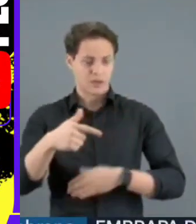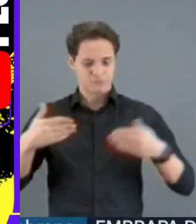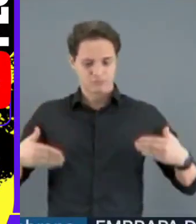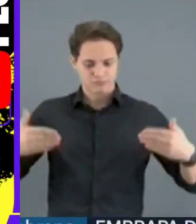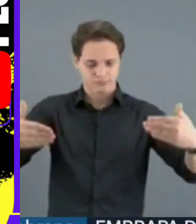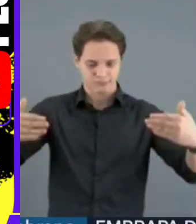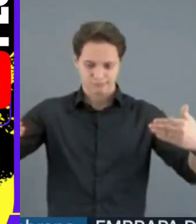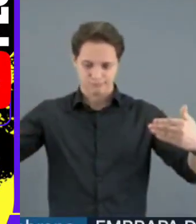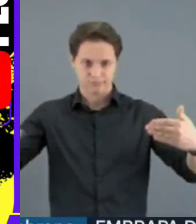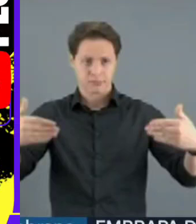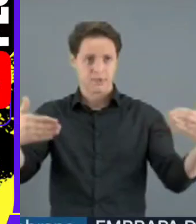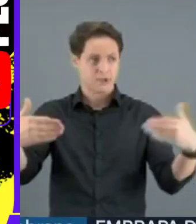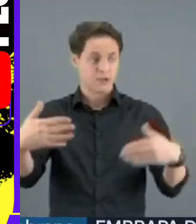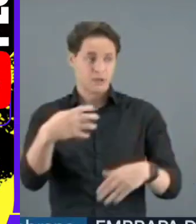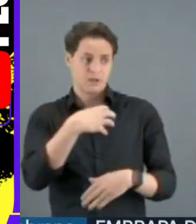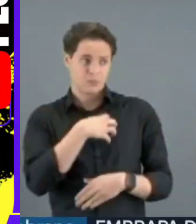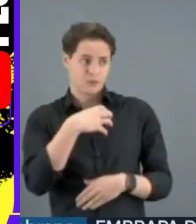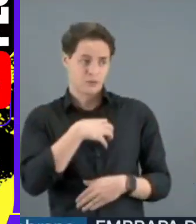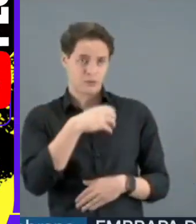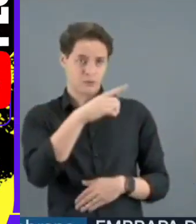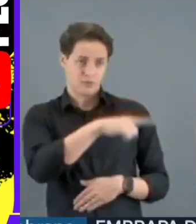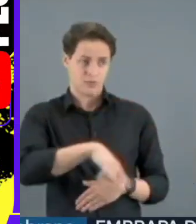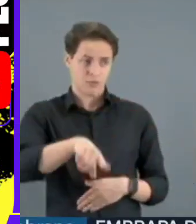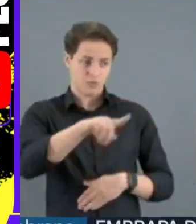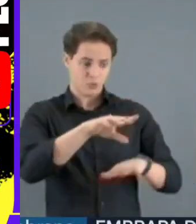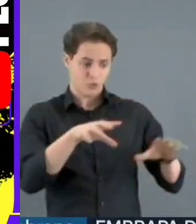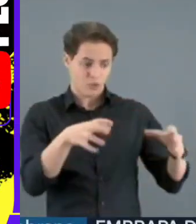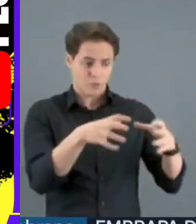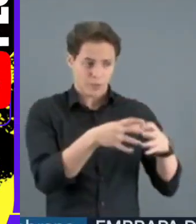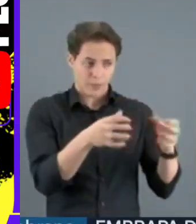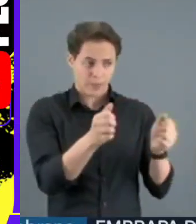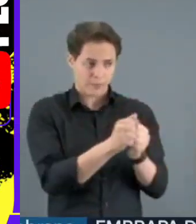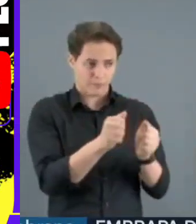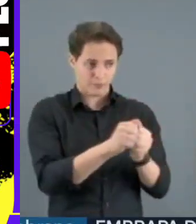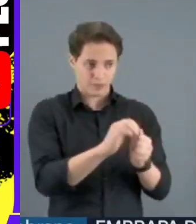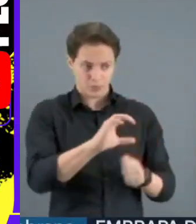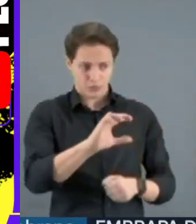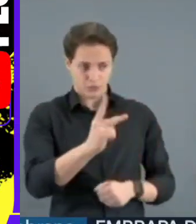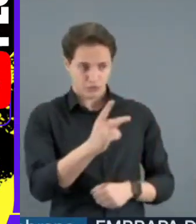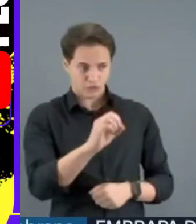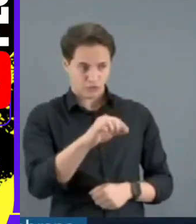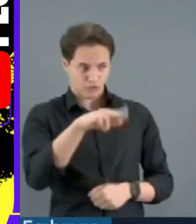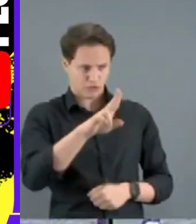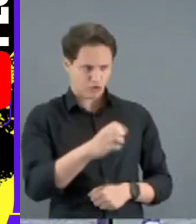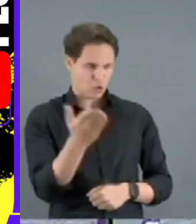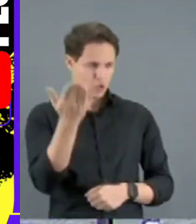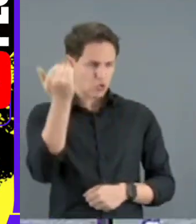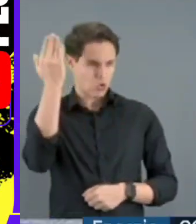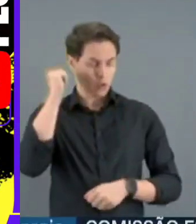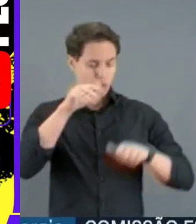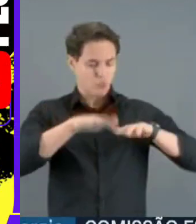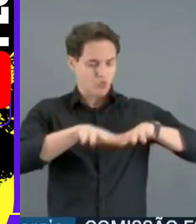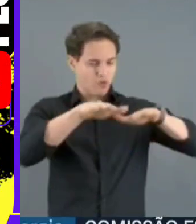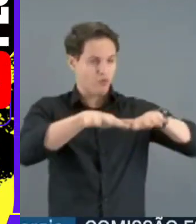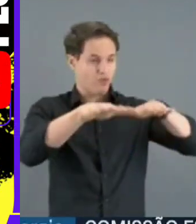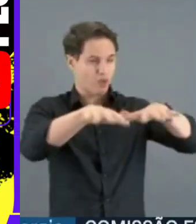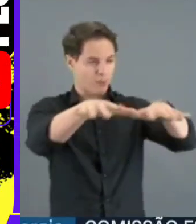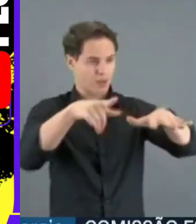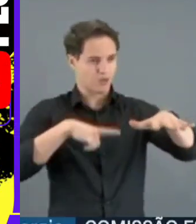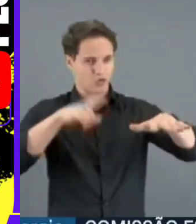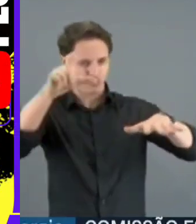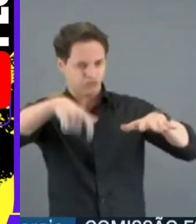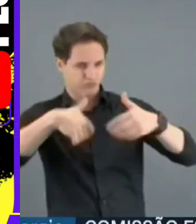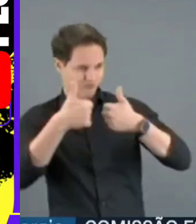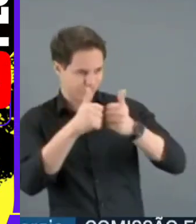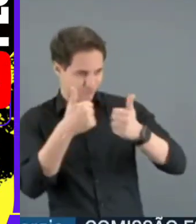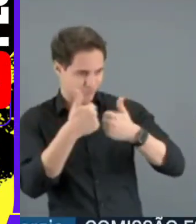cito para os senhores, historicamente, eu operando de choque, inclusive na época do movimento do passe livre, eu lembro que o excelentíssimo senhor senador